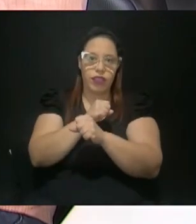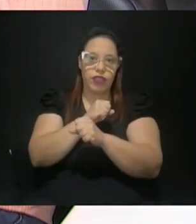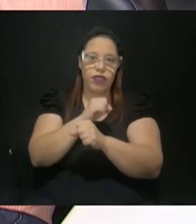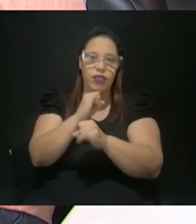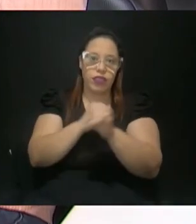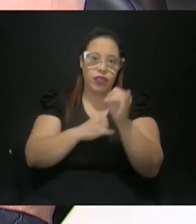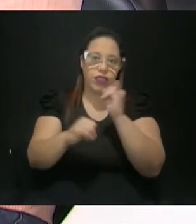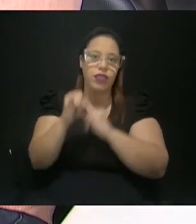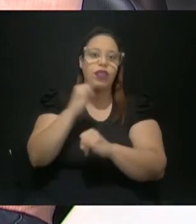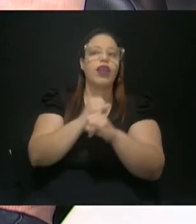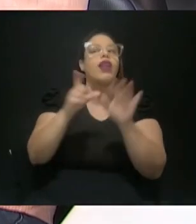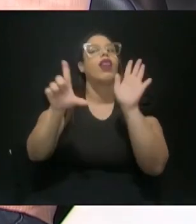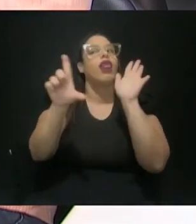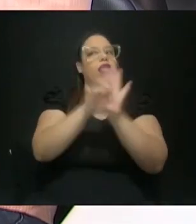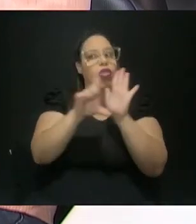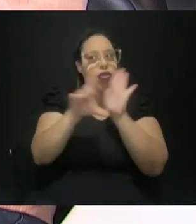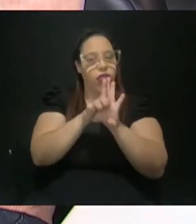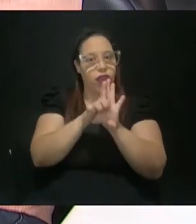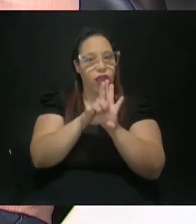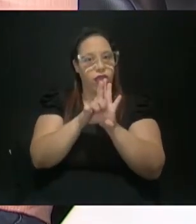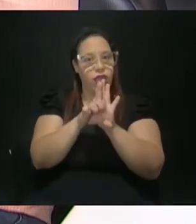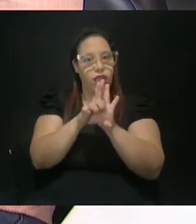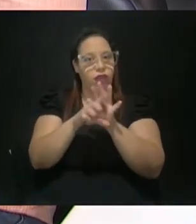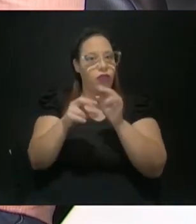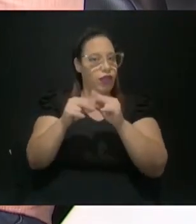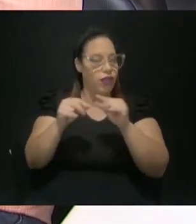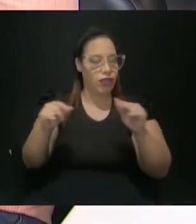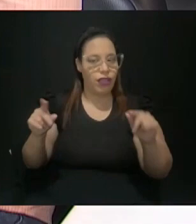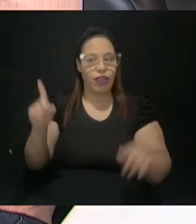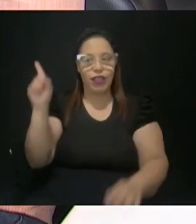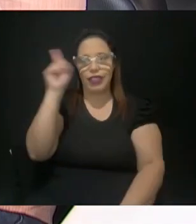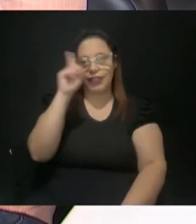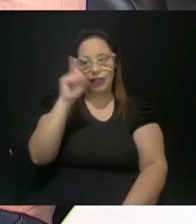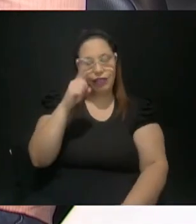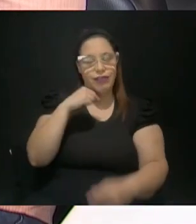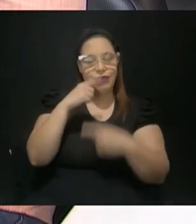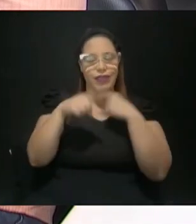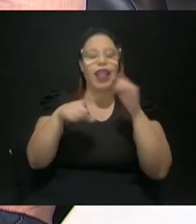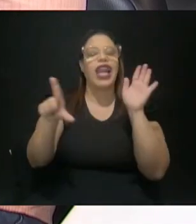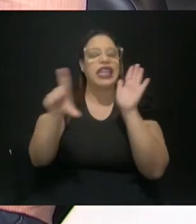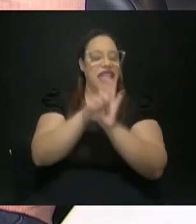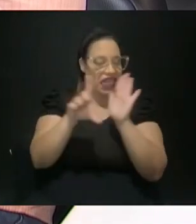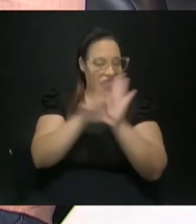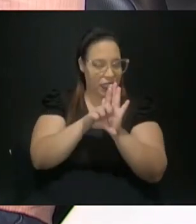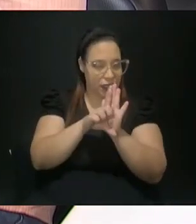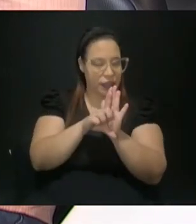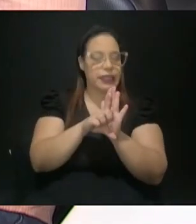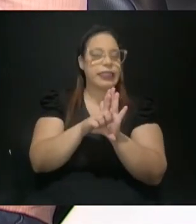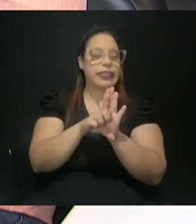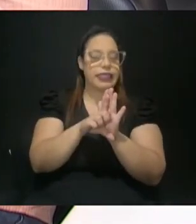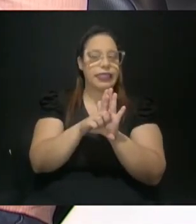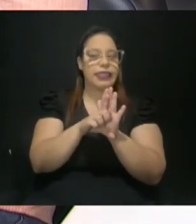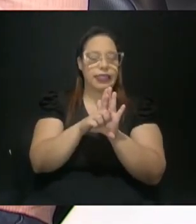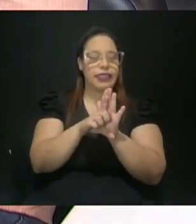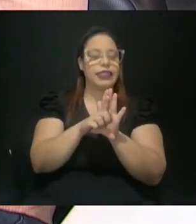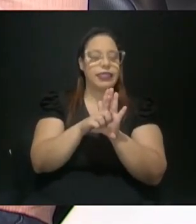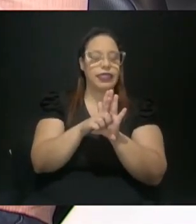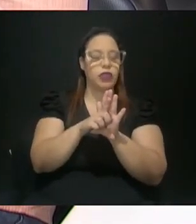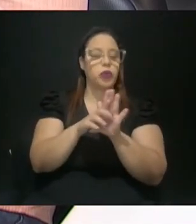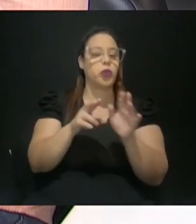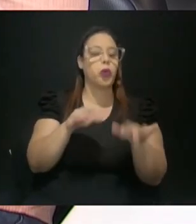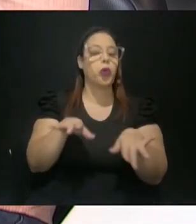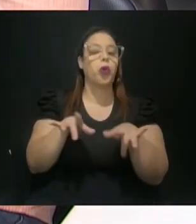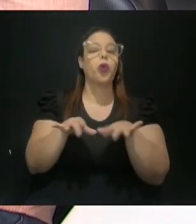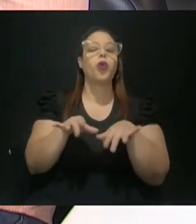Tem leis. Não é terra. Não é terra de ninguém. Ela tem lei, existem muita gente monitorando,